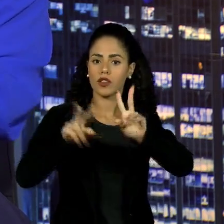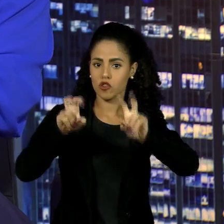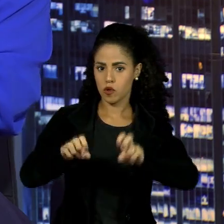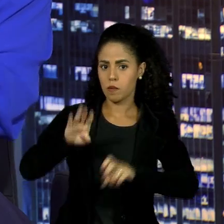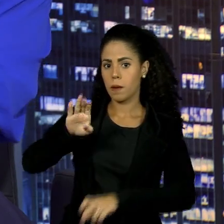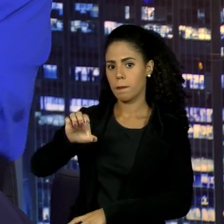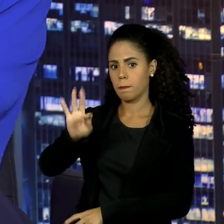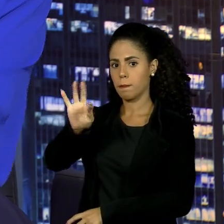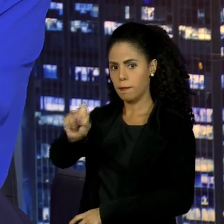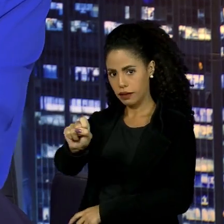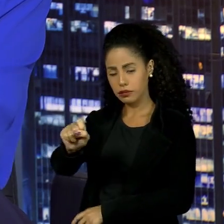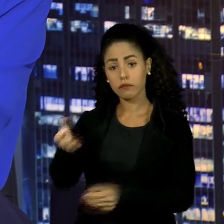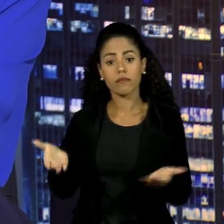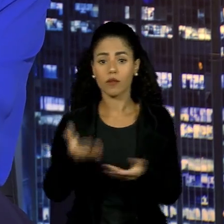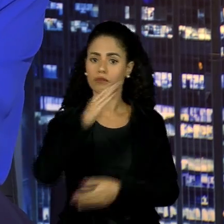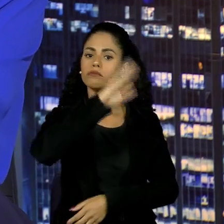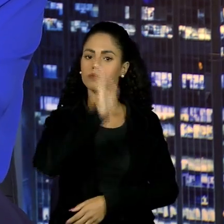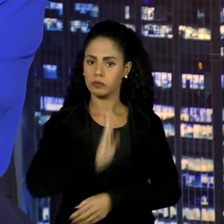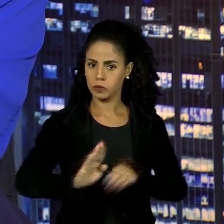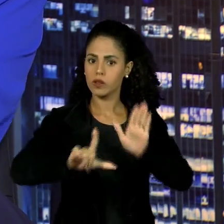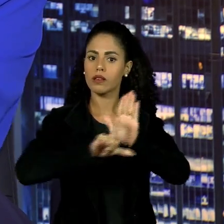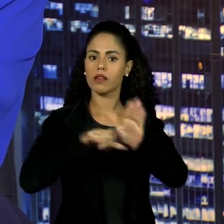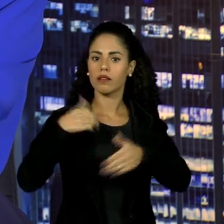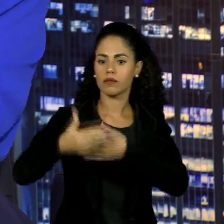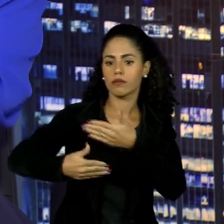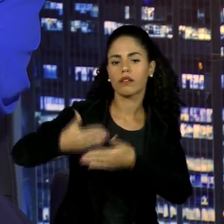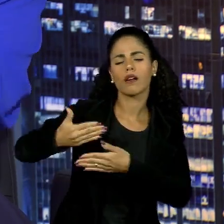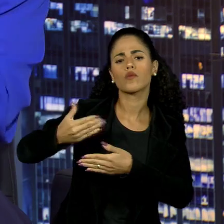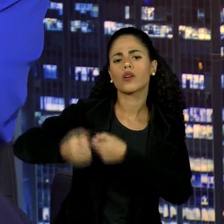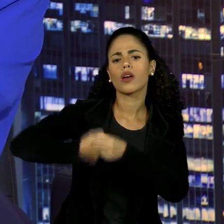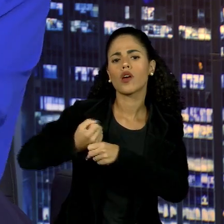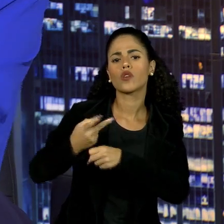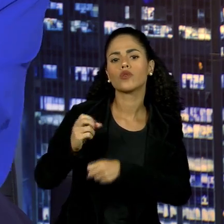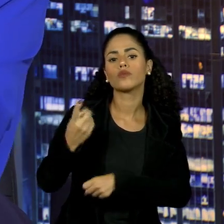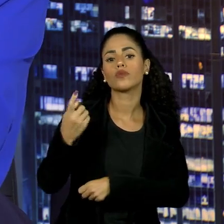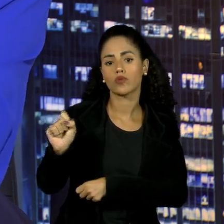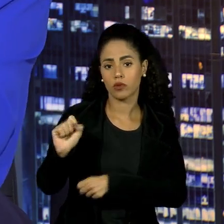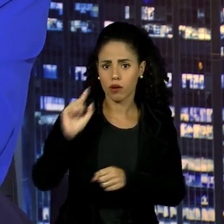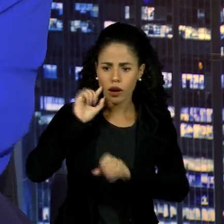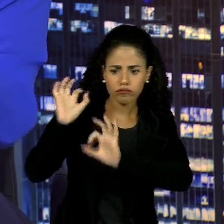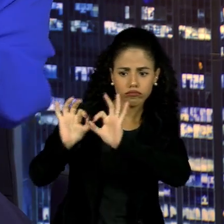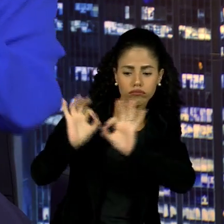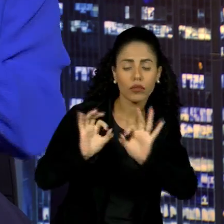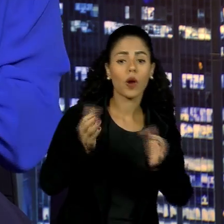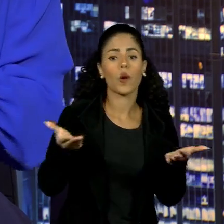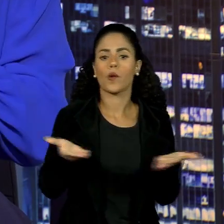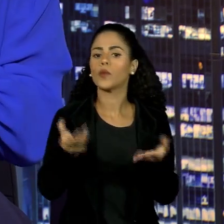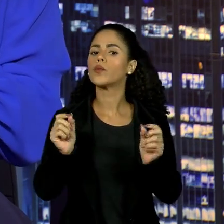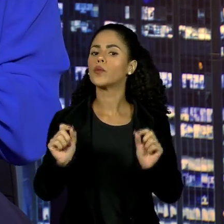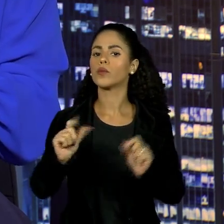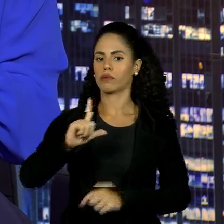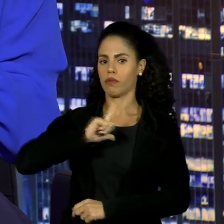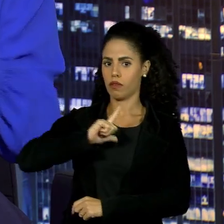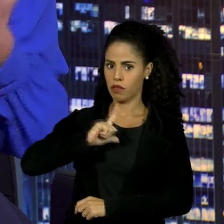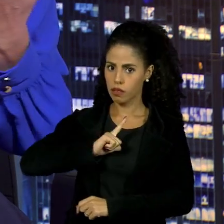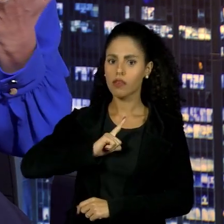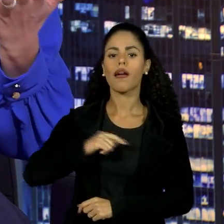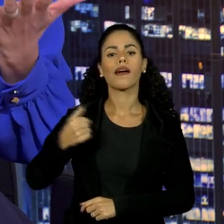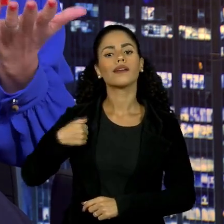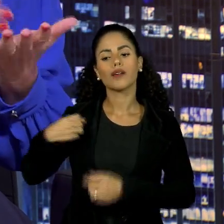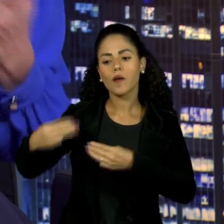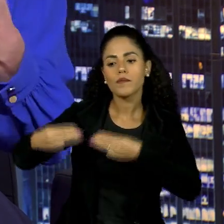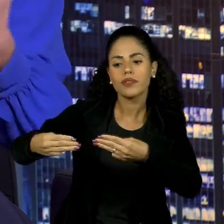bets, que já atuam no Brasil de forma legal desde 2018, está na reta final. Isso é parte de um pacote do Ministério da Fazenda para